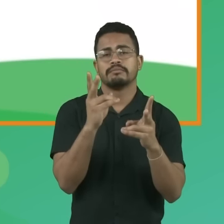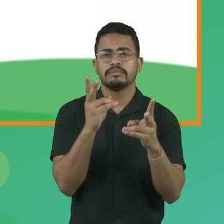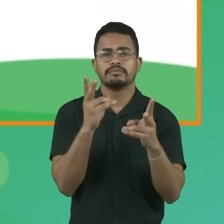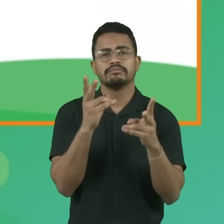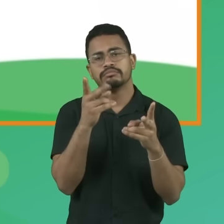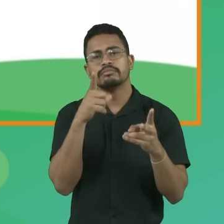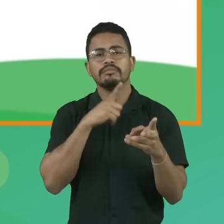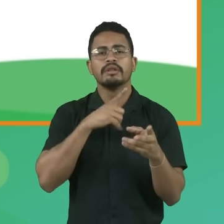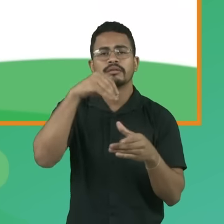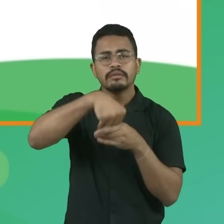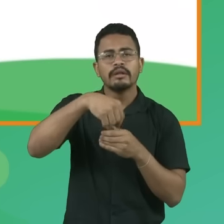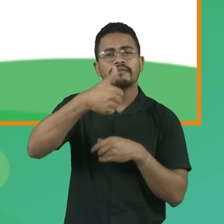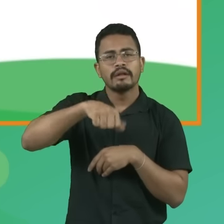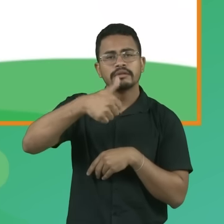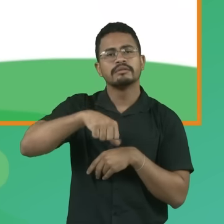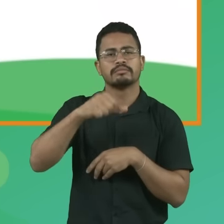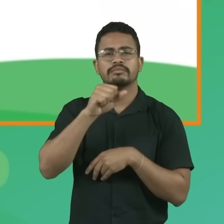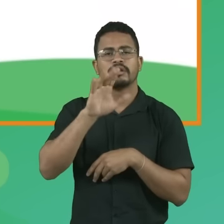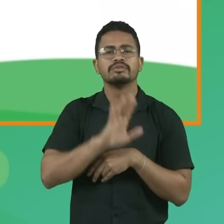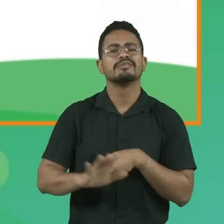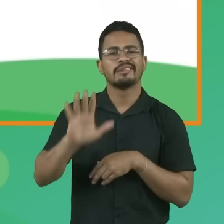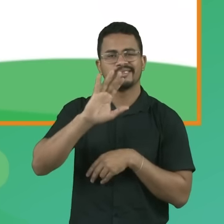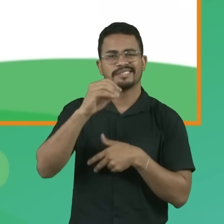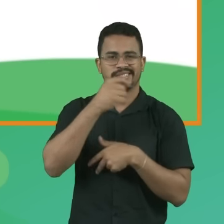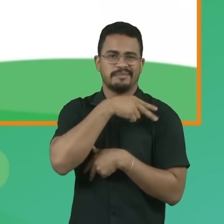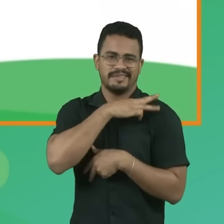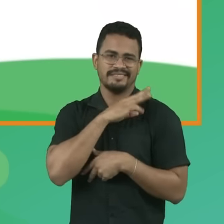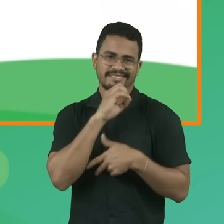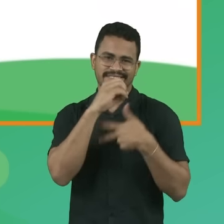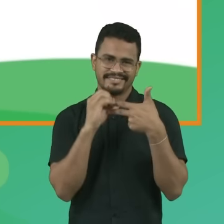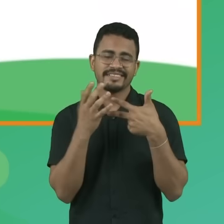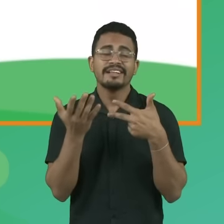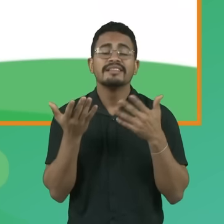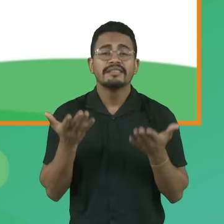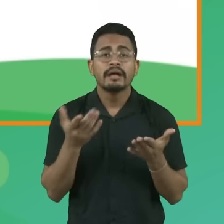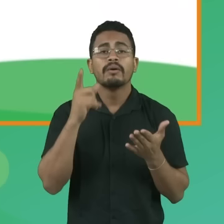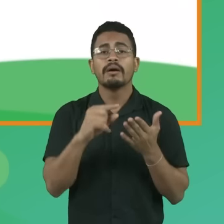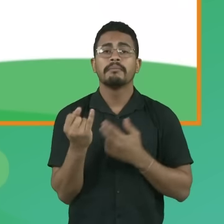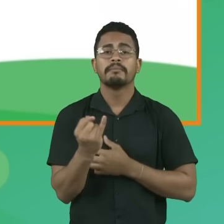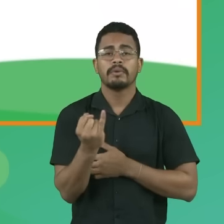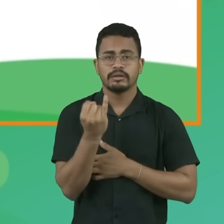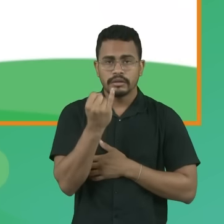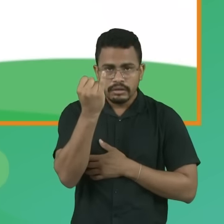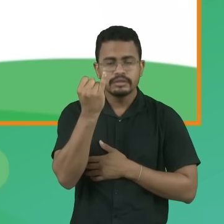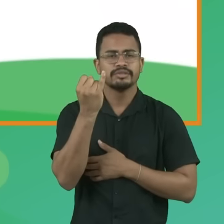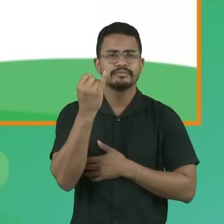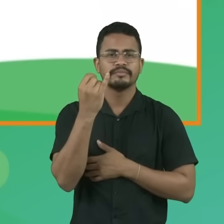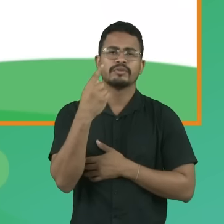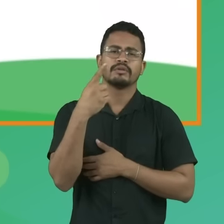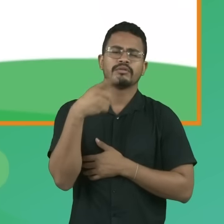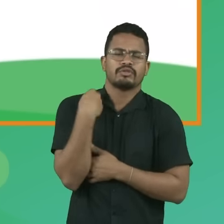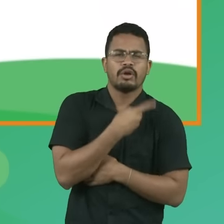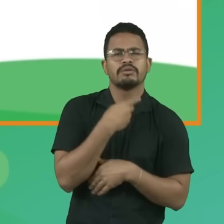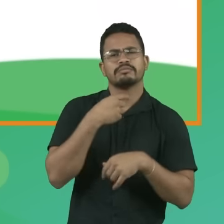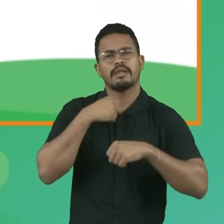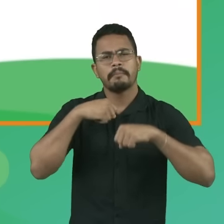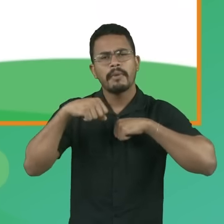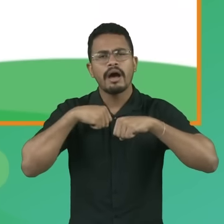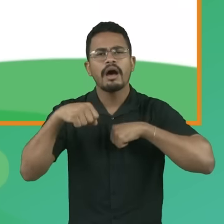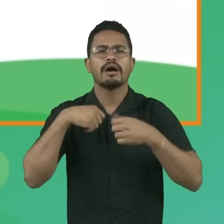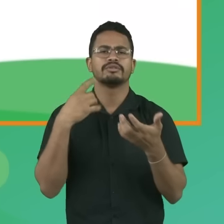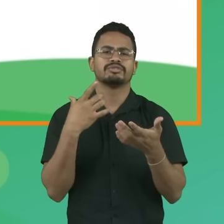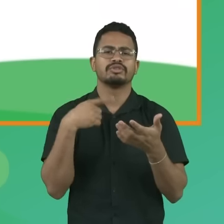avaliação do Exame Nacional do Ensino Médio, né? E o quanto ela é relevante para os nossos debates, para